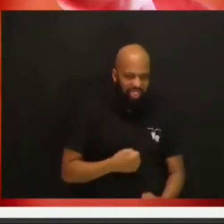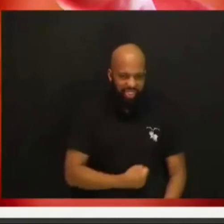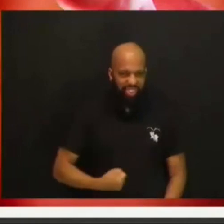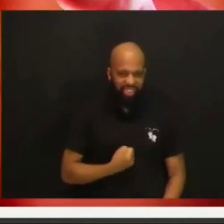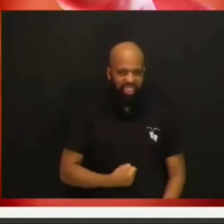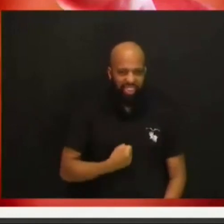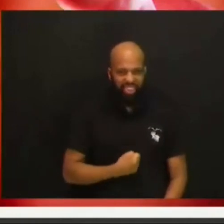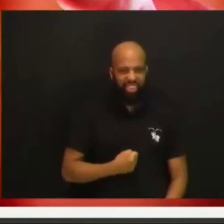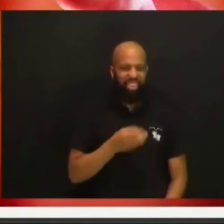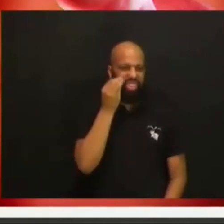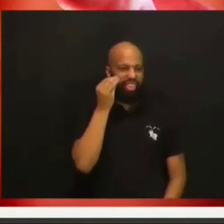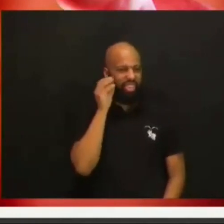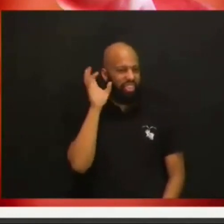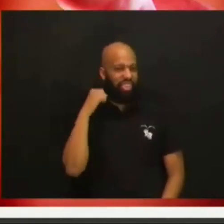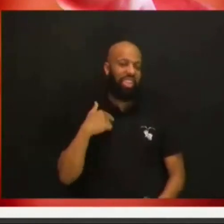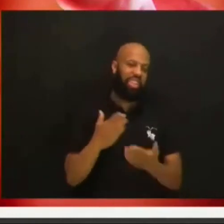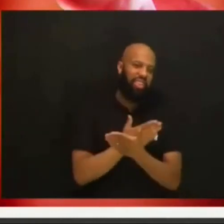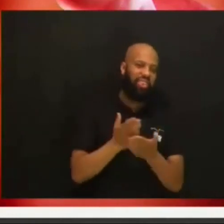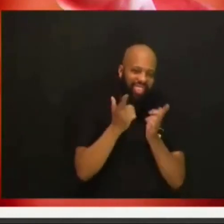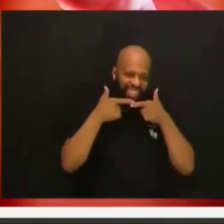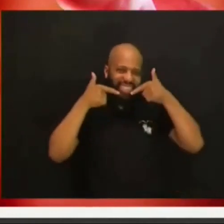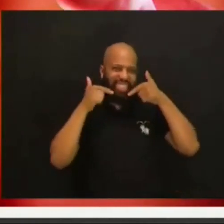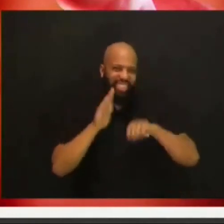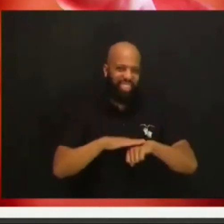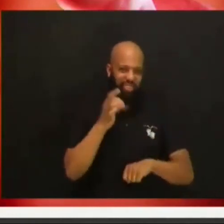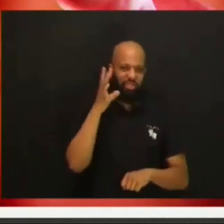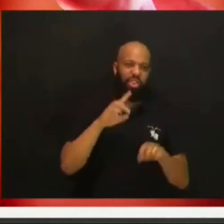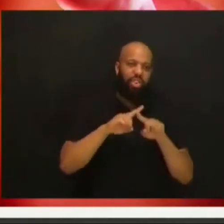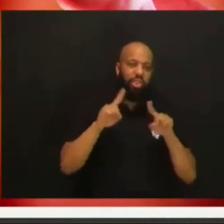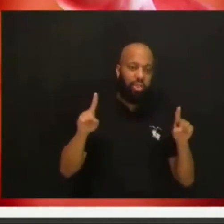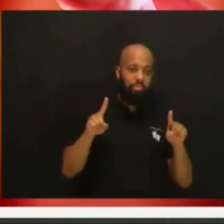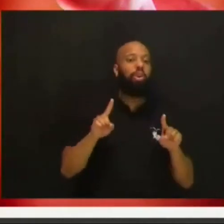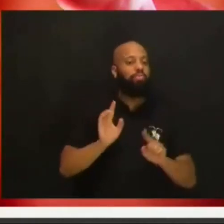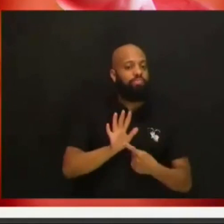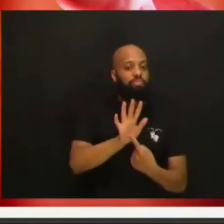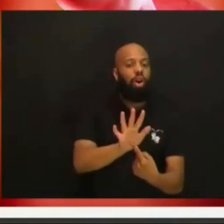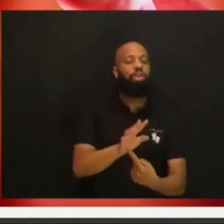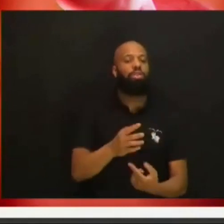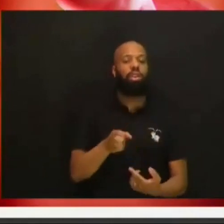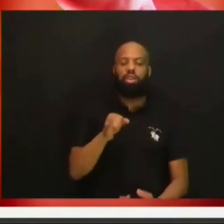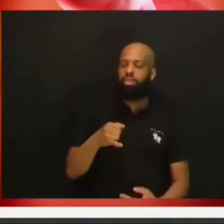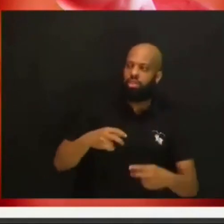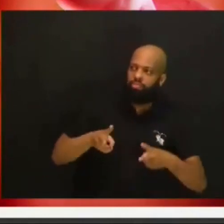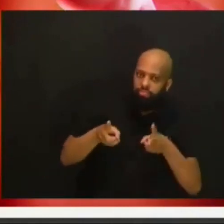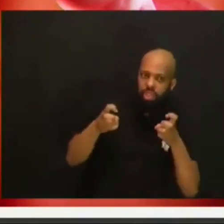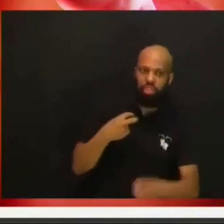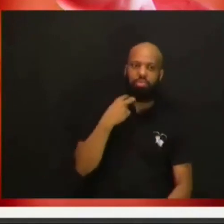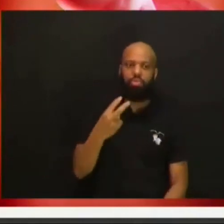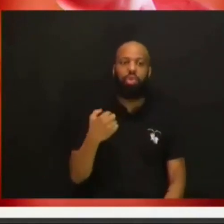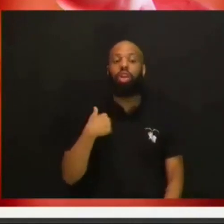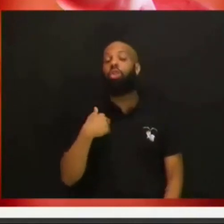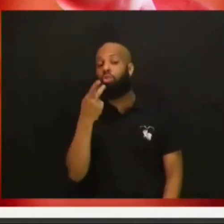para a tentativa de escutar. Não, tem alguns mais simpáticos, alguns facilitam. Mas eles reagem à voz. O que eu digo para minha paciente